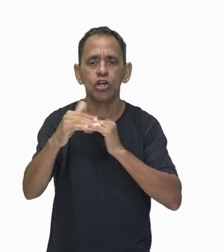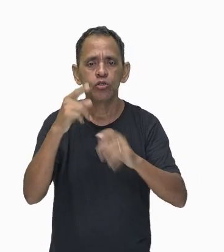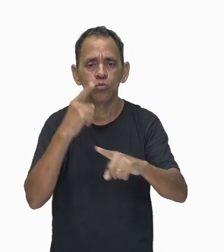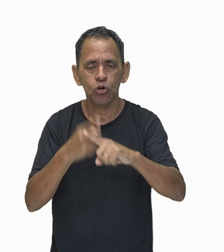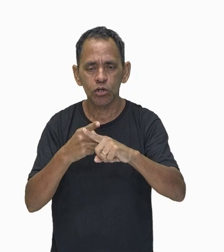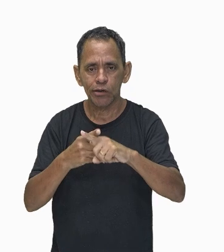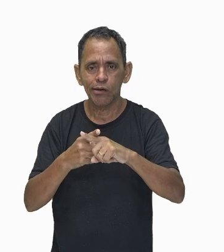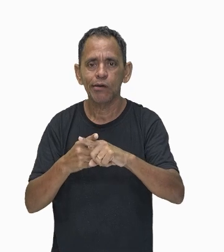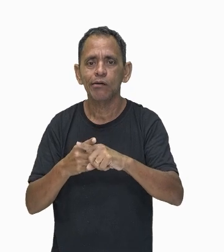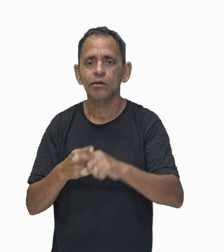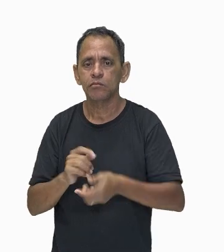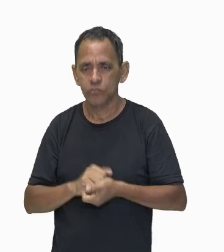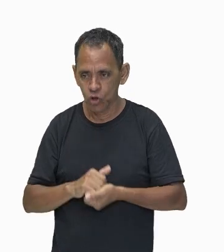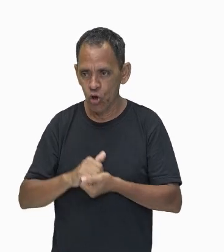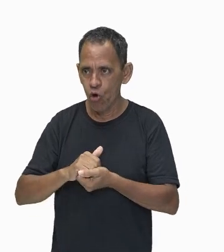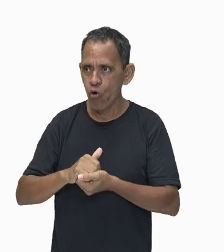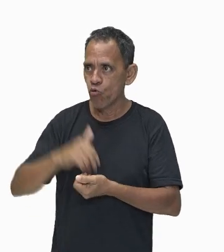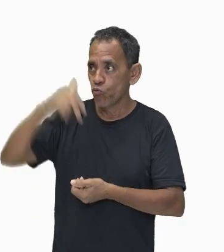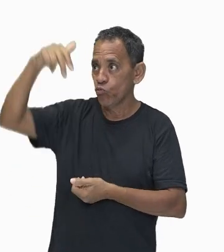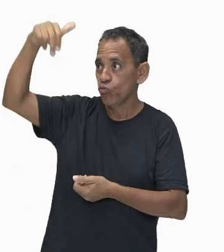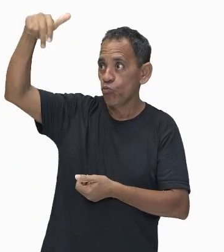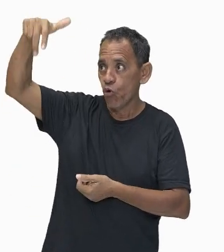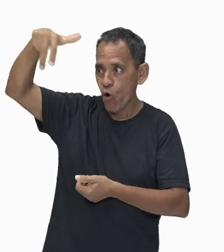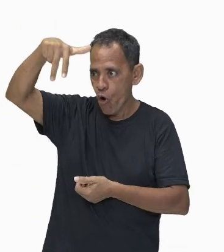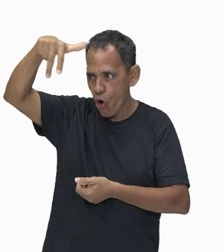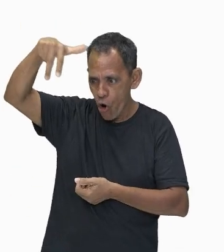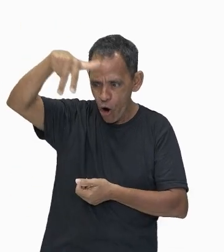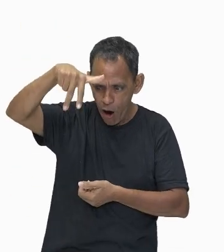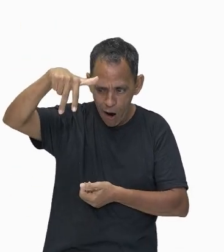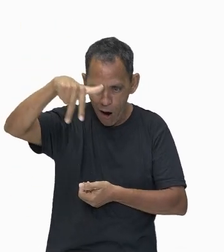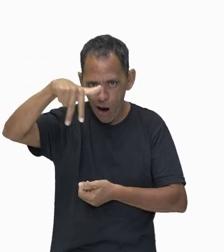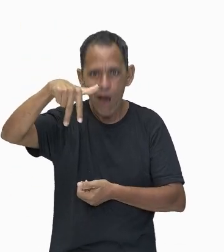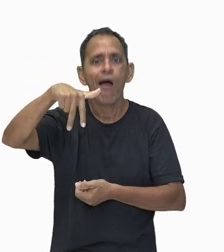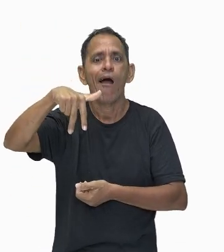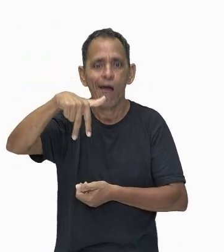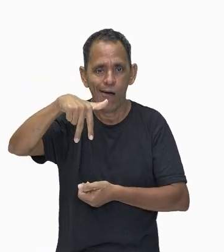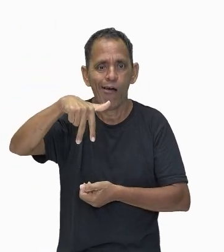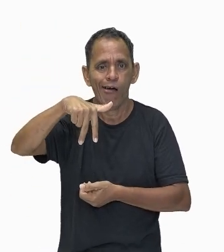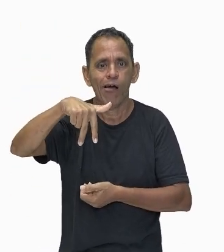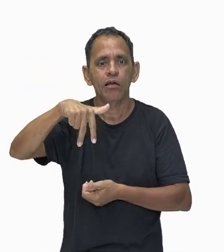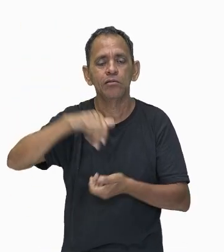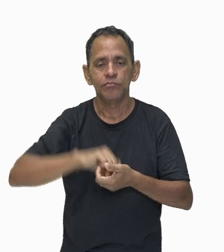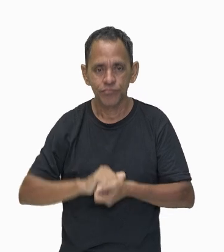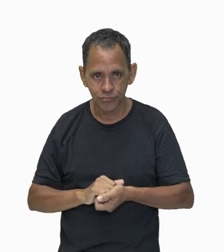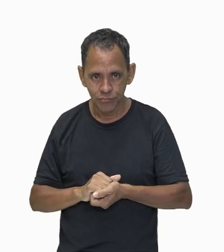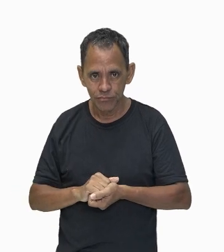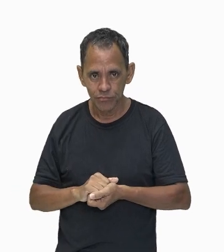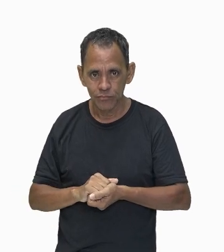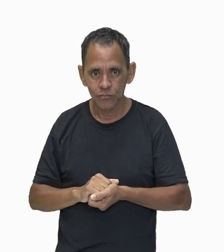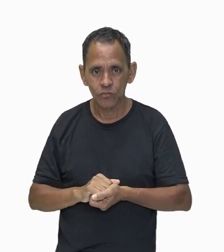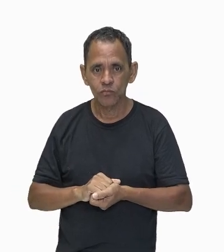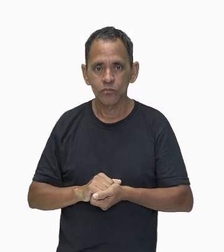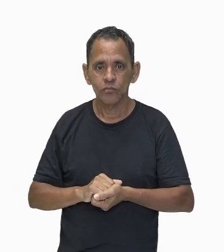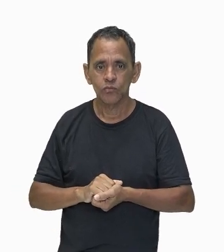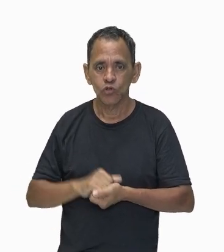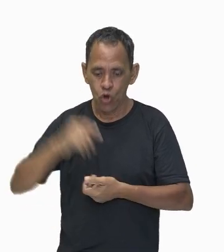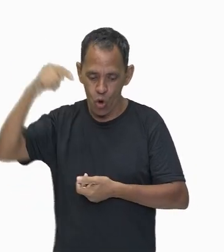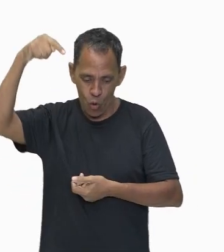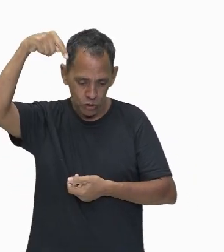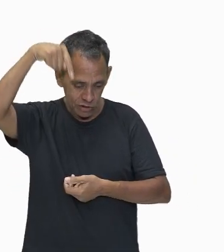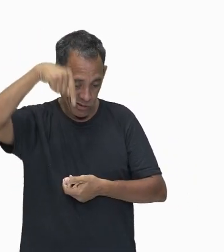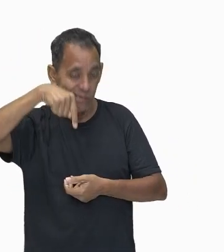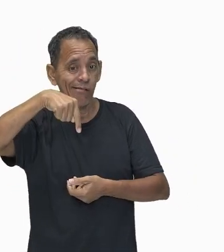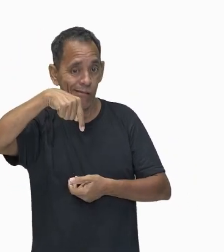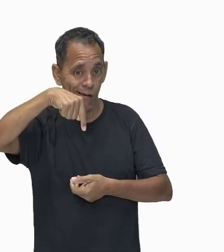para baixo, então força e deslocamento têm a mesma direção e sentido. Então o trabalho é a força, que é